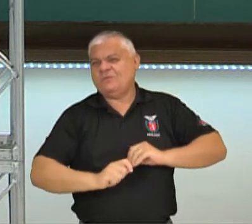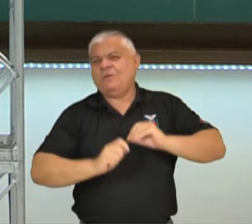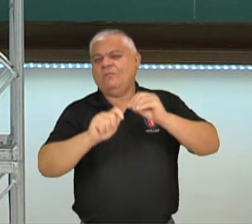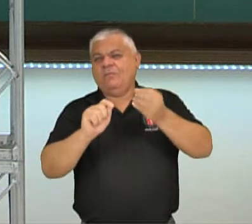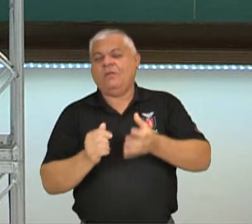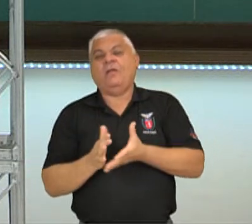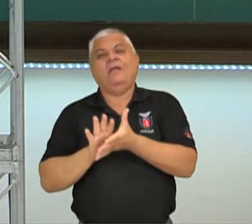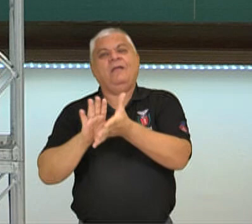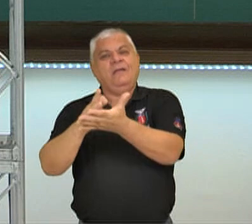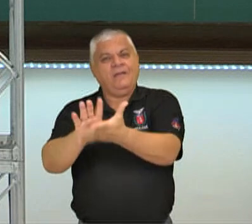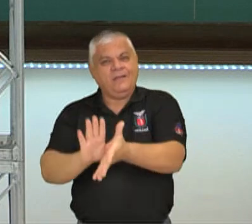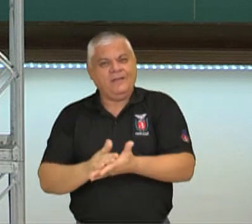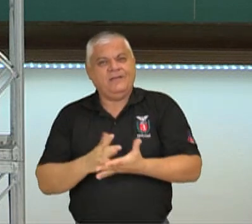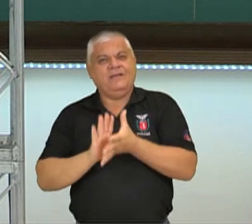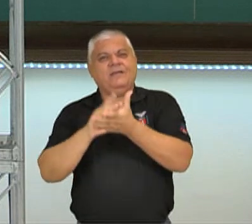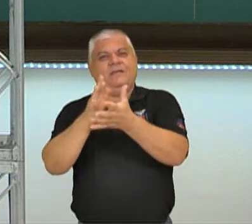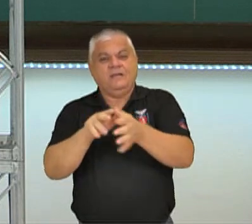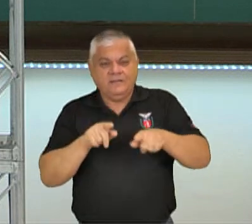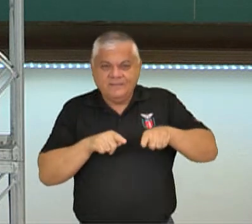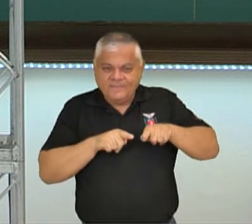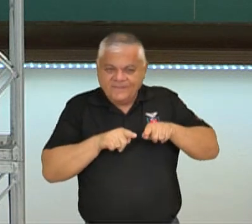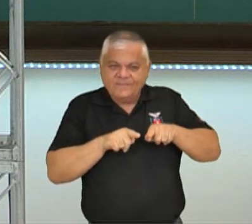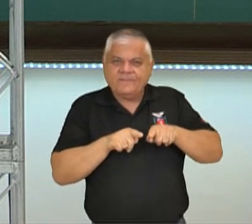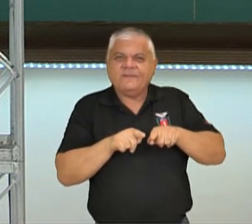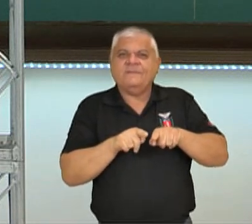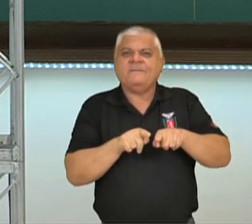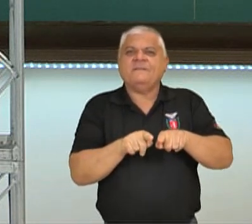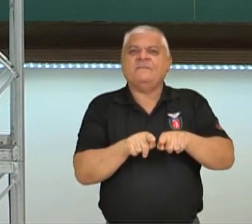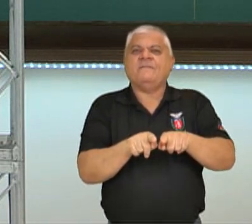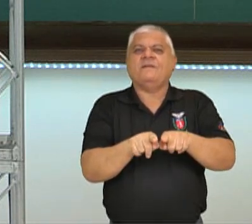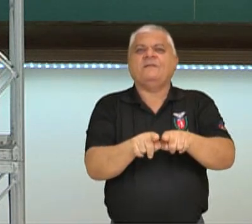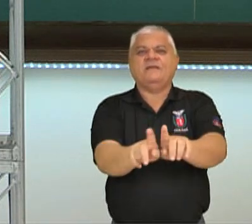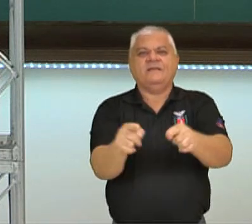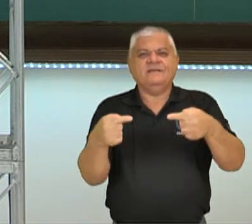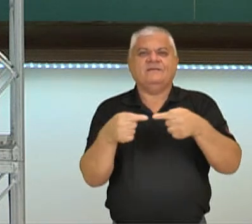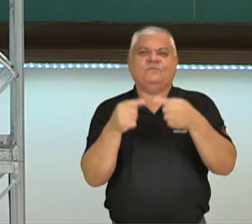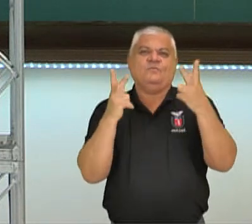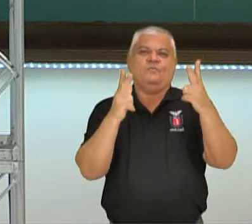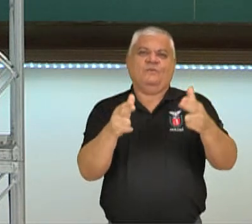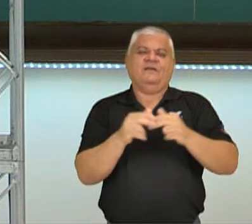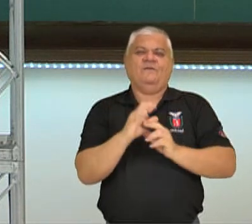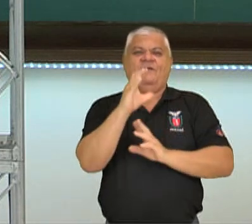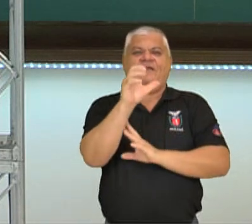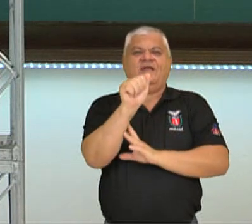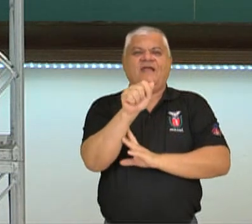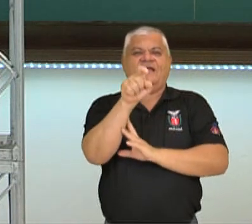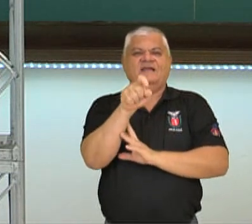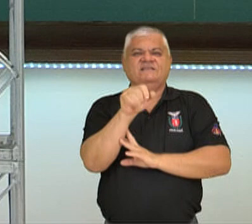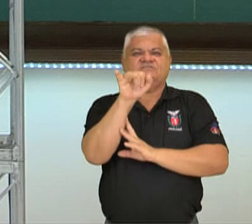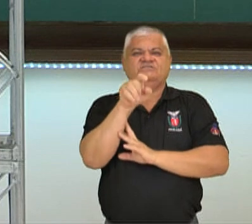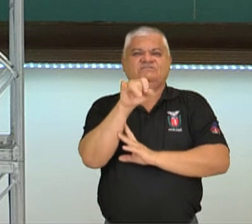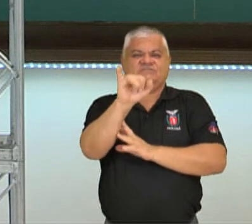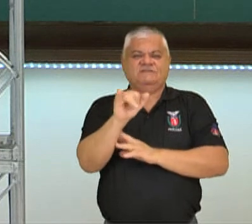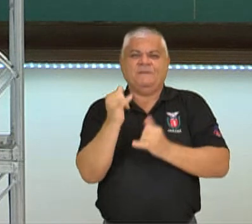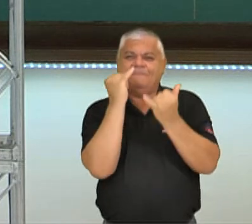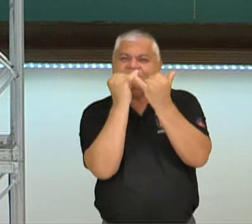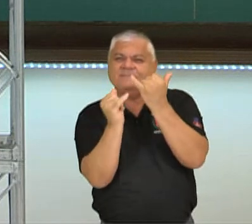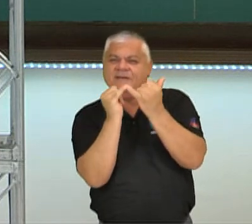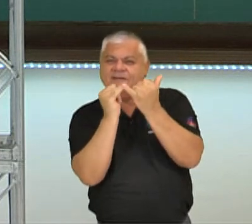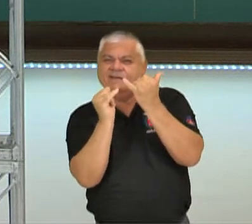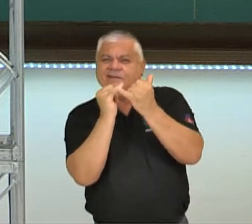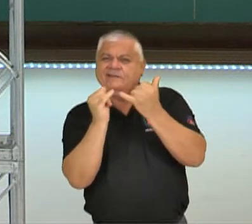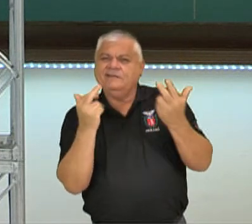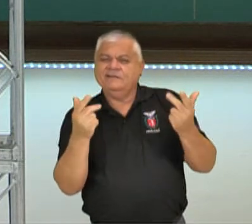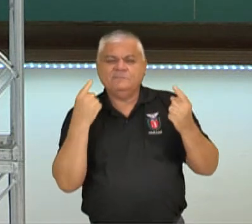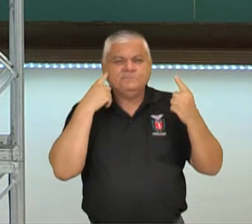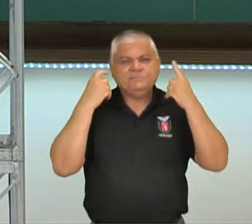o pandeiro vai acompanhar também o som do cachixi, porque os sons são um pouco parecidos, né? O